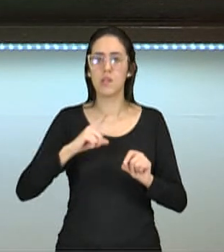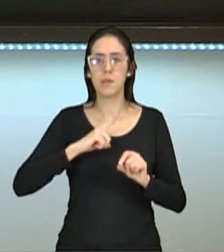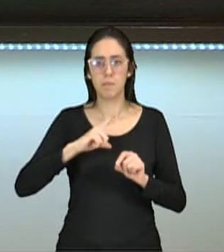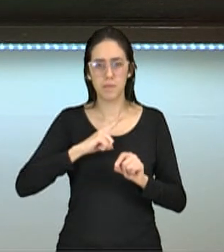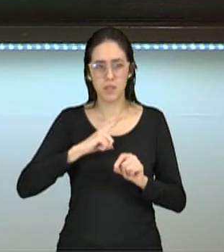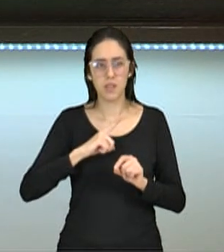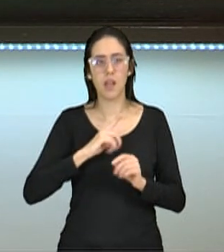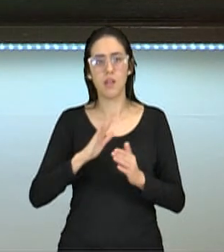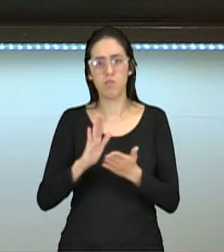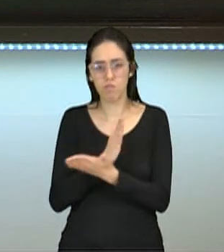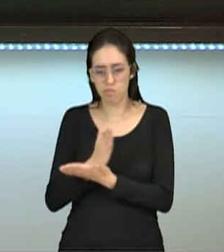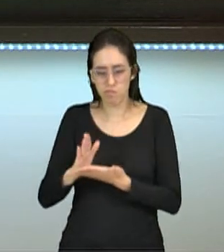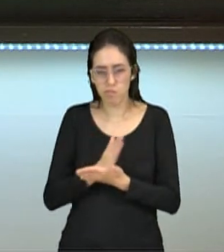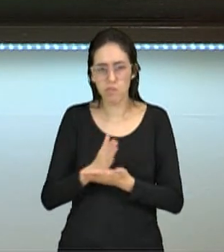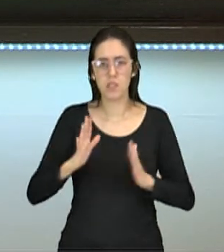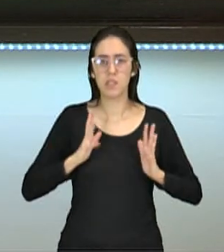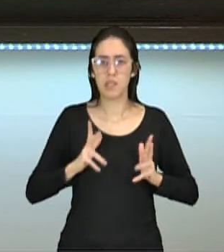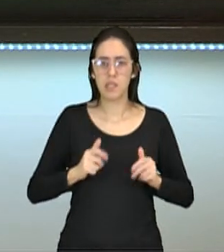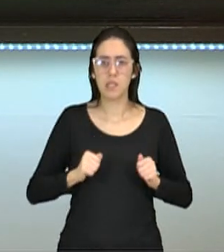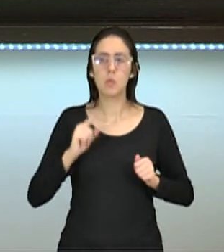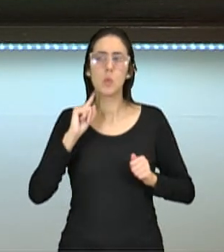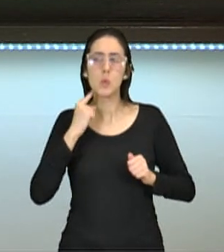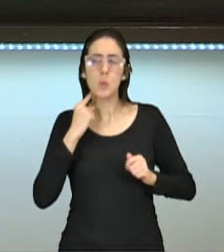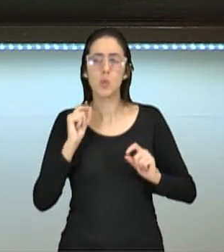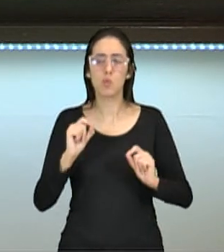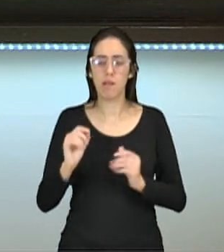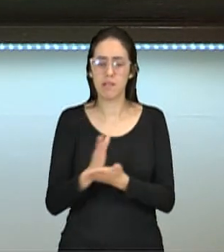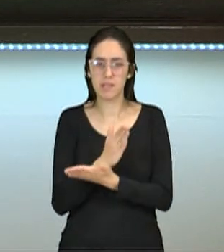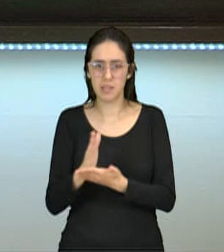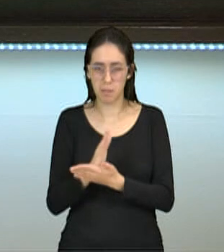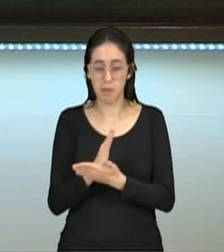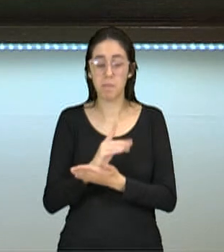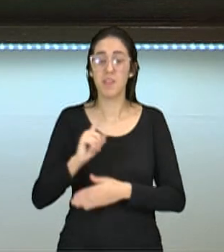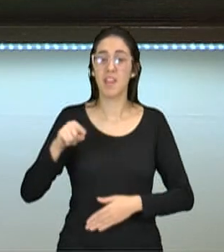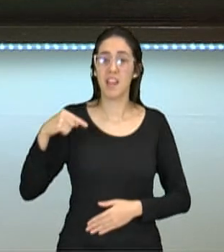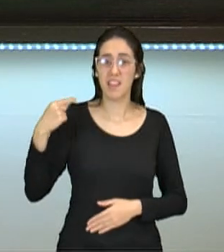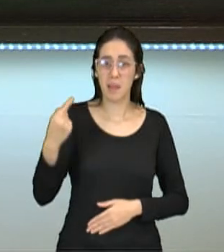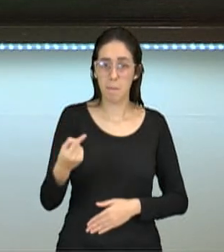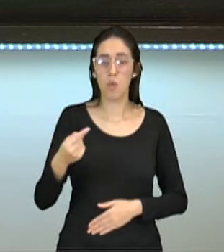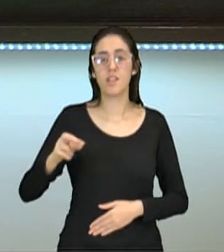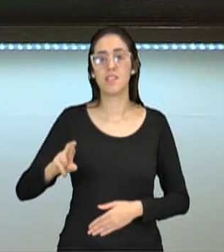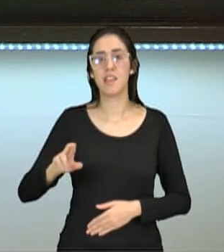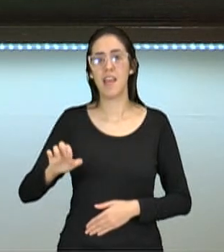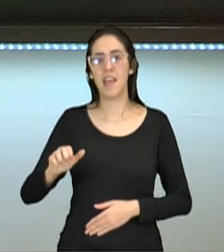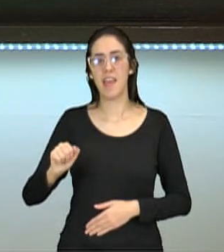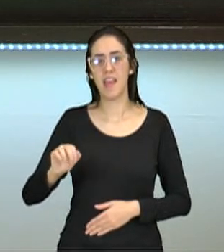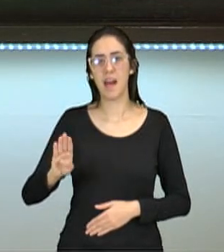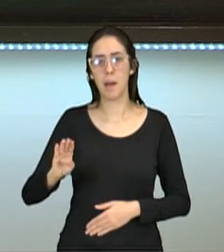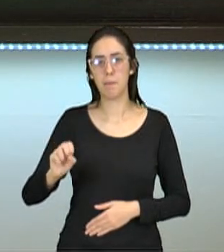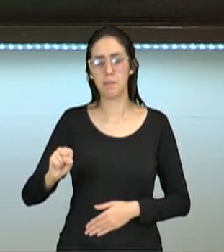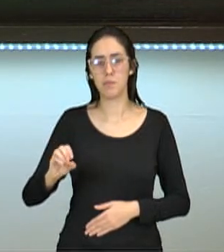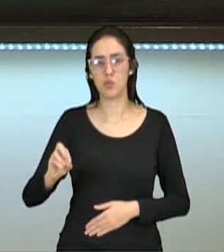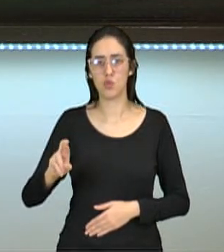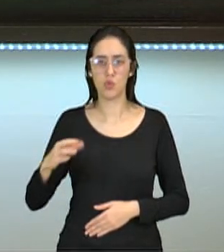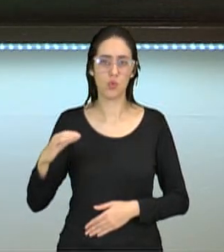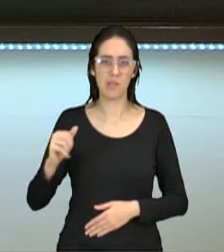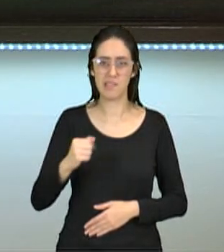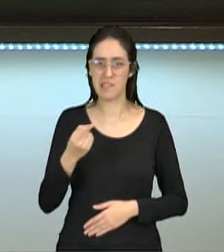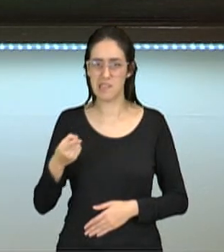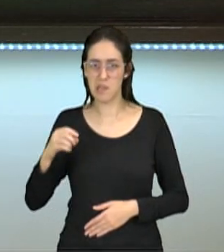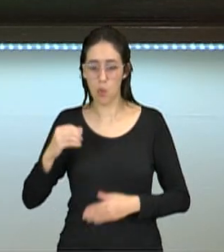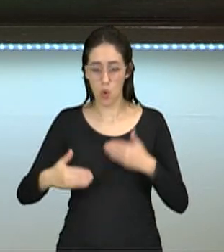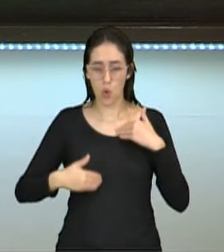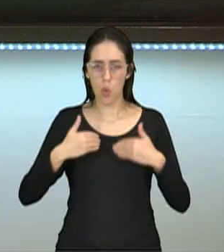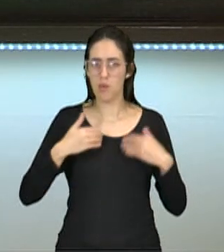excretas são retirados. A segunda etapa nós chamamos de reabsorção. E aí, como o nosso corpo é